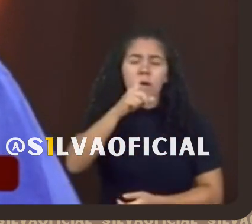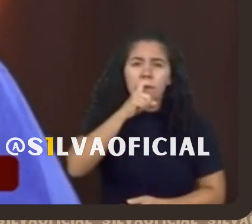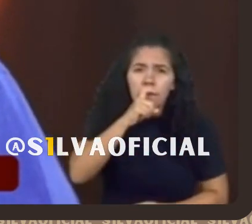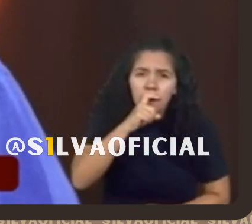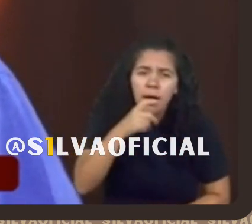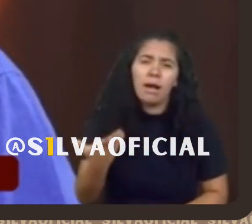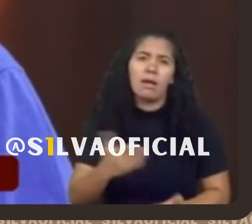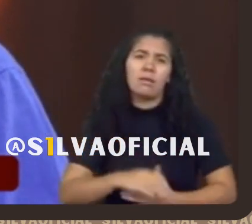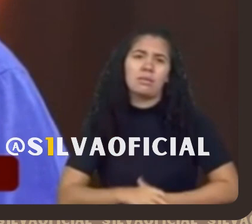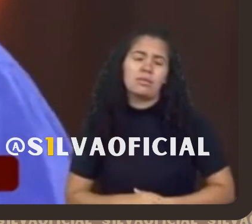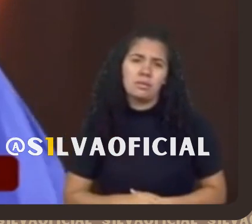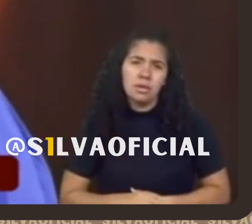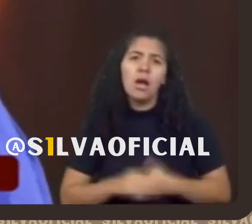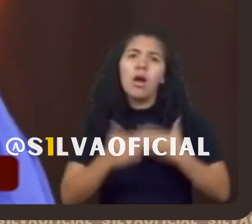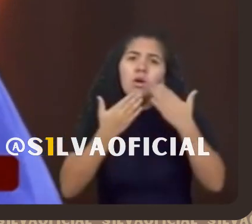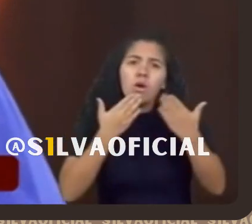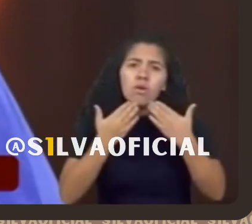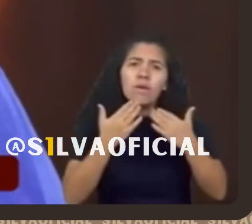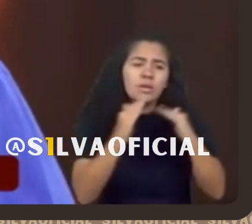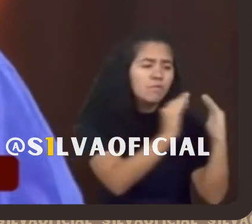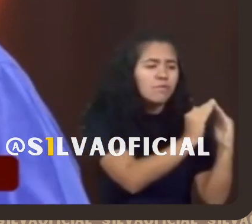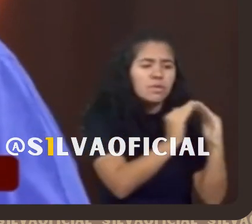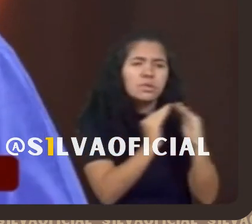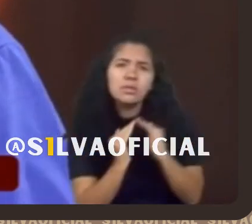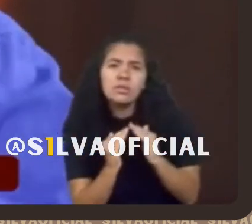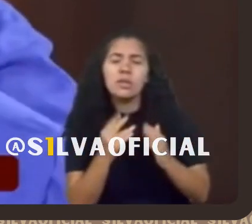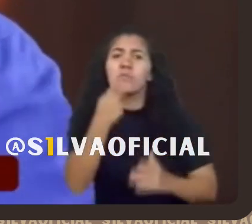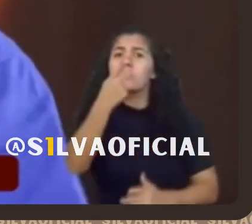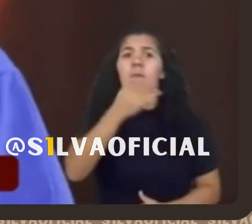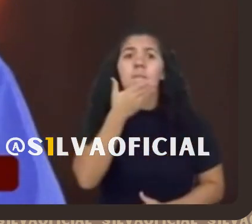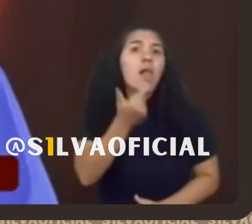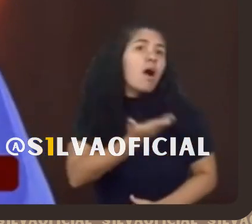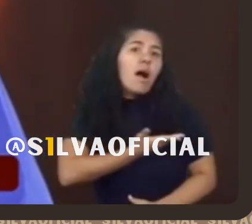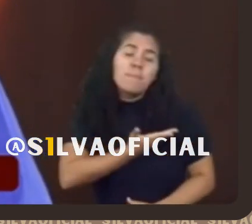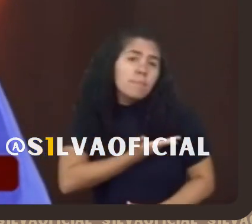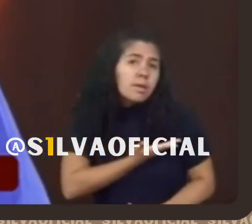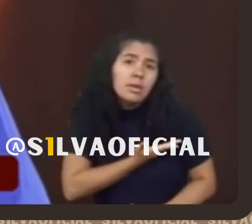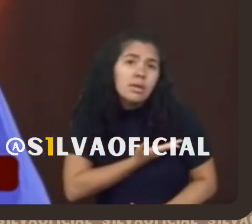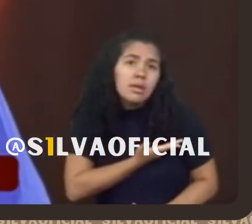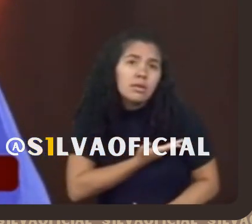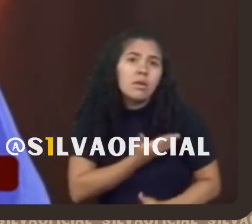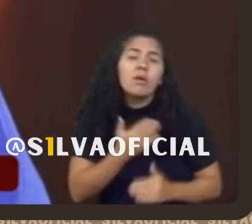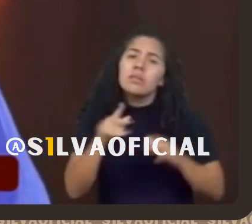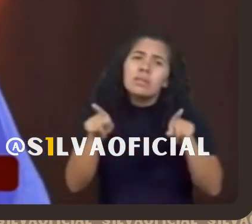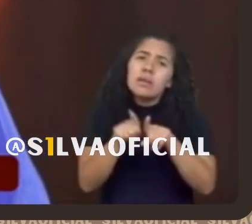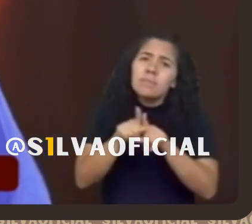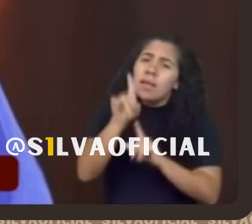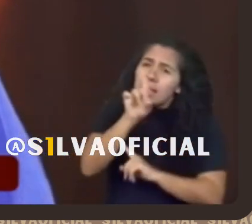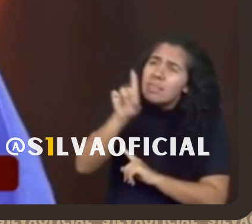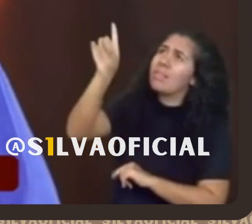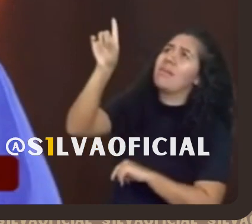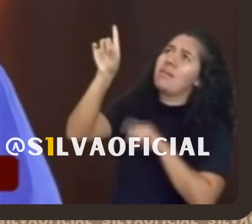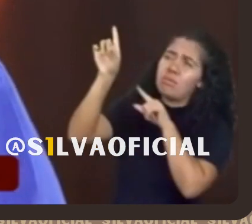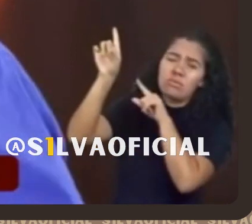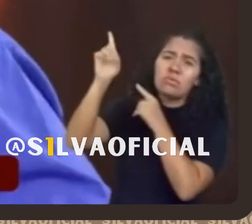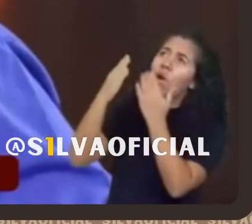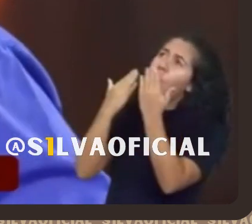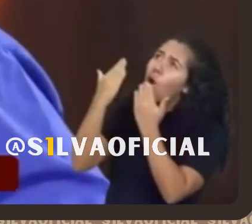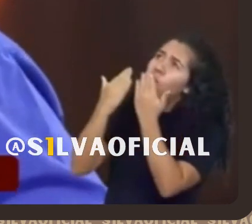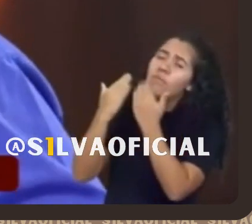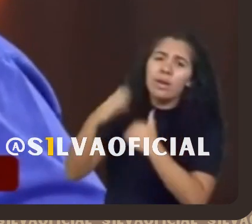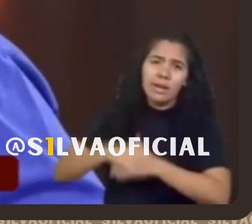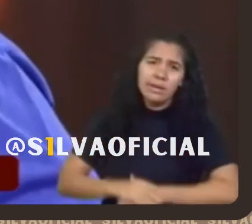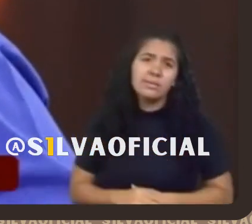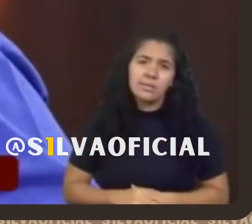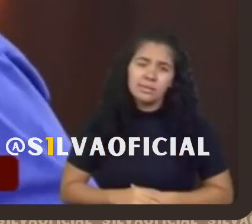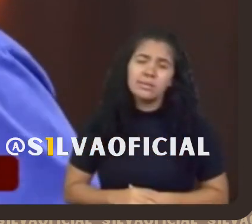sabe conversa com seu vizinho conversa com seu melhor amigo em útimo inst conversa com Deus cara converse